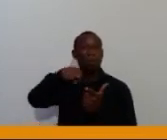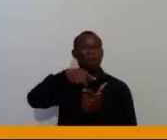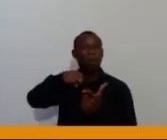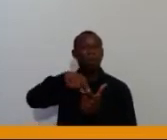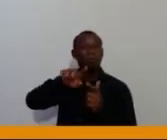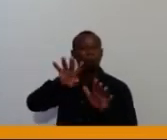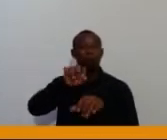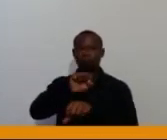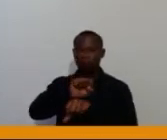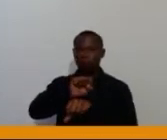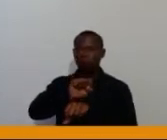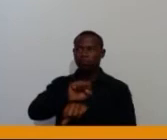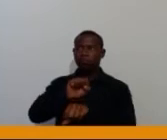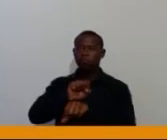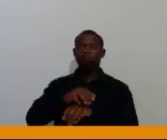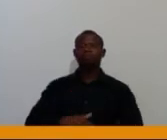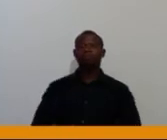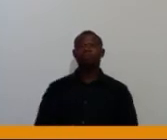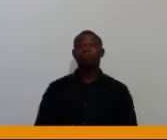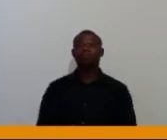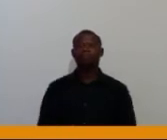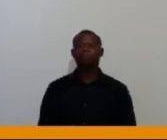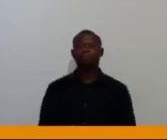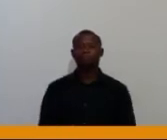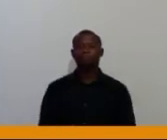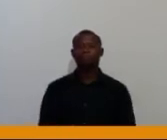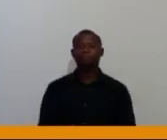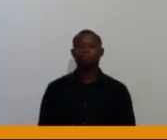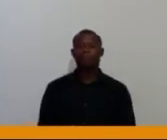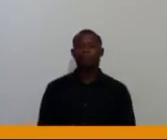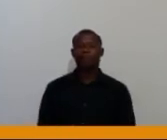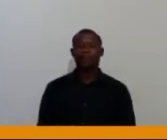Você verifica o microfone?